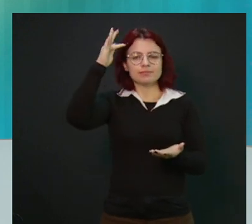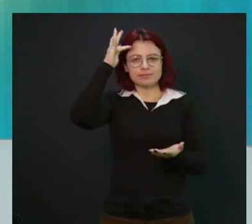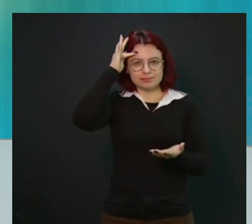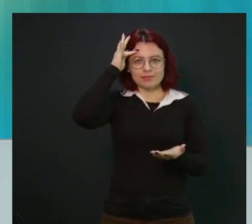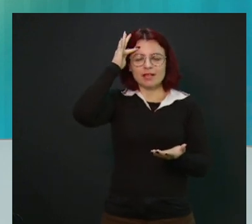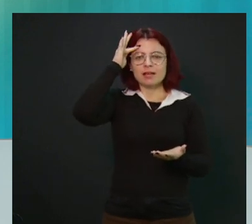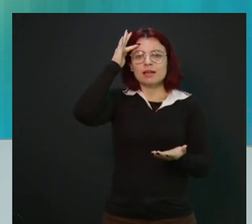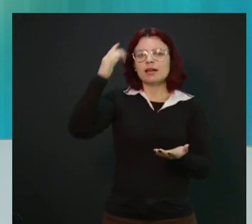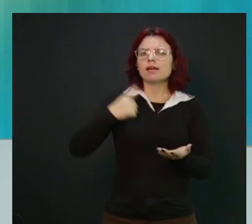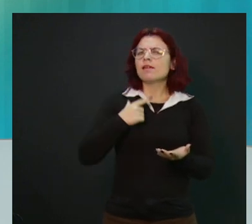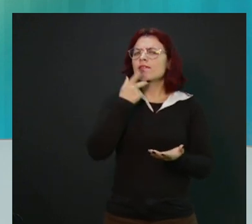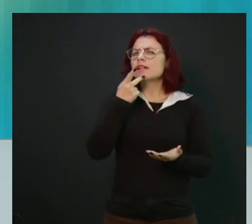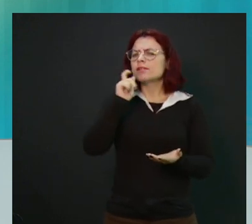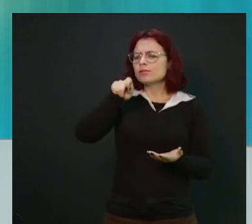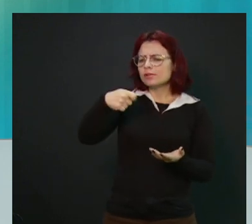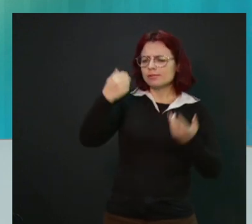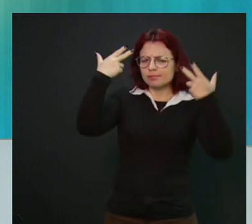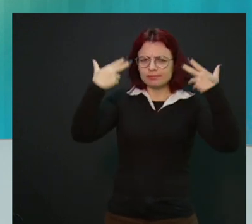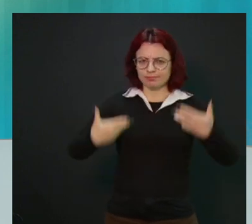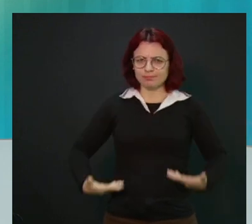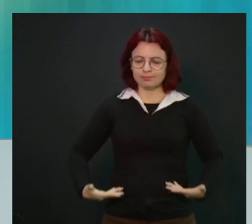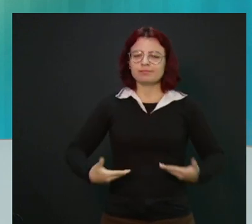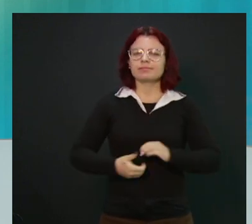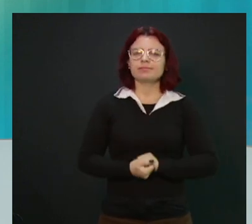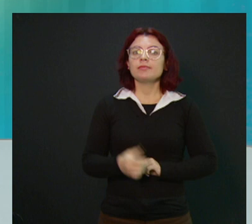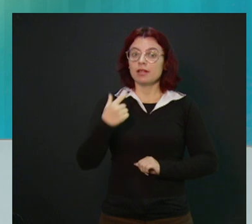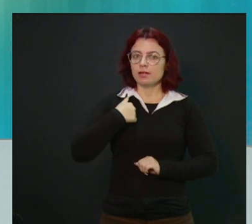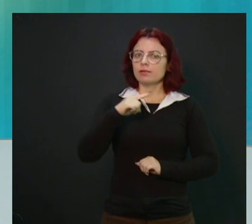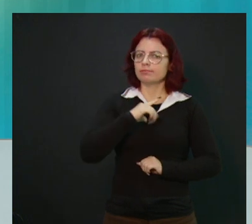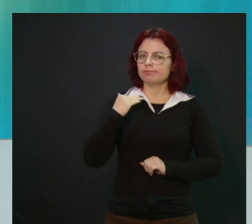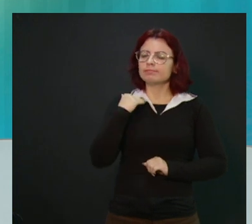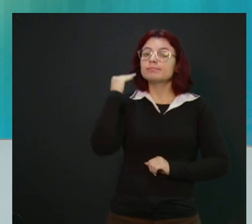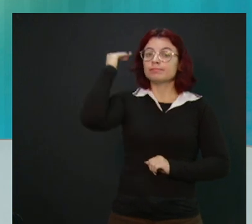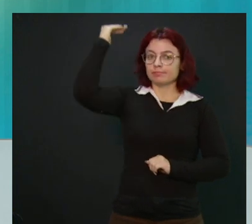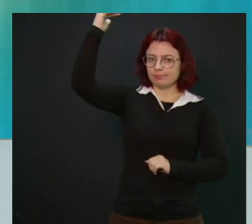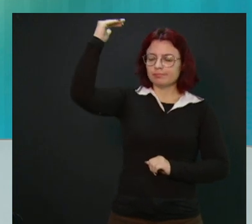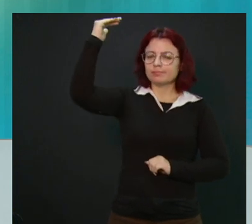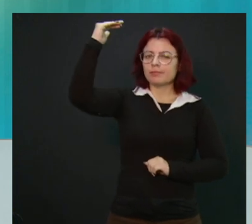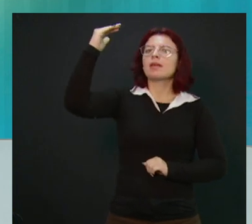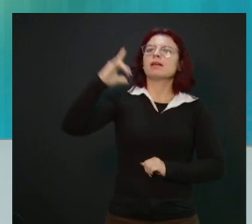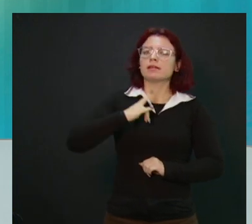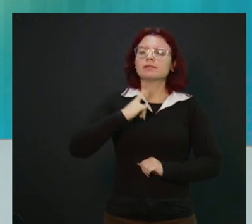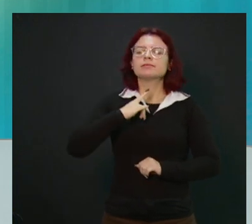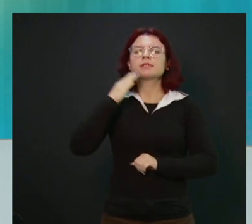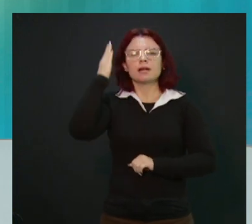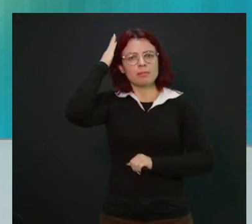minha audiodescrição. Então, eu sou uma pessoa alta, sou careca,